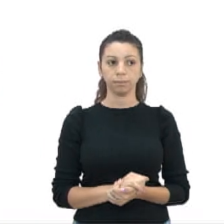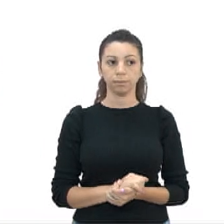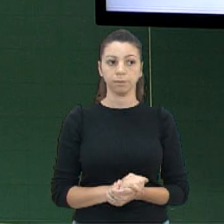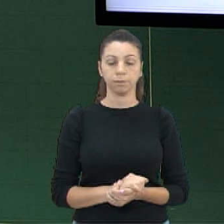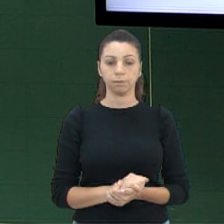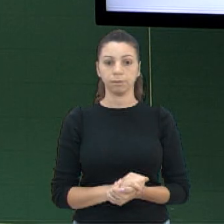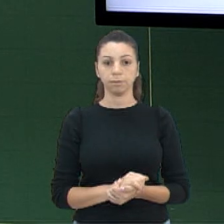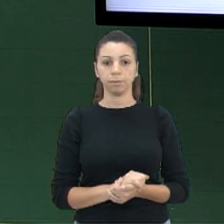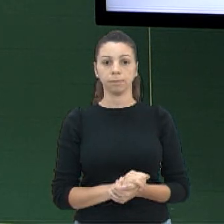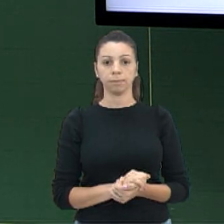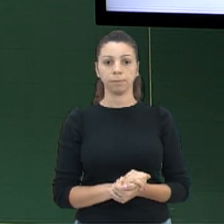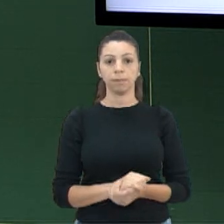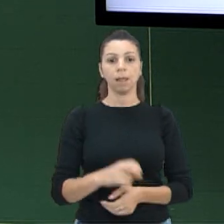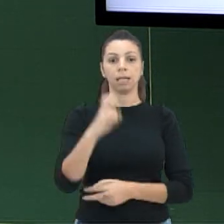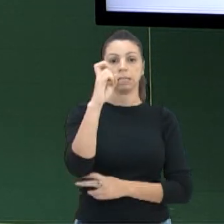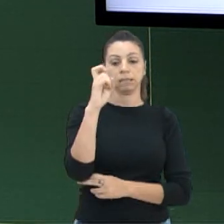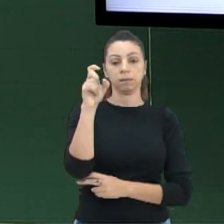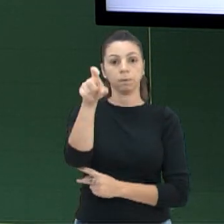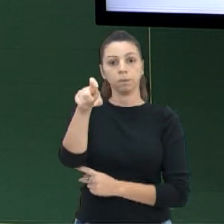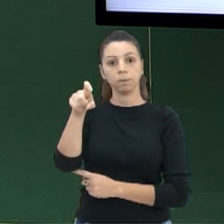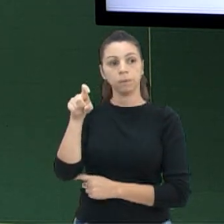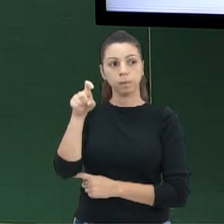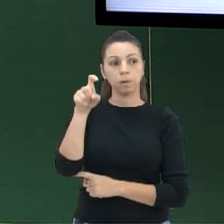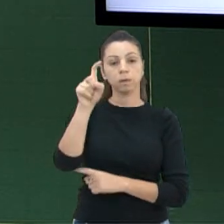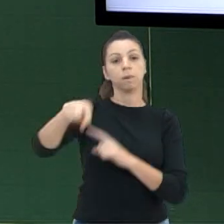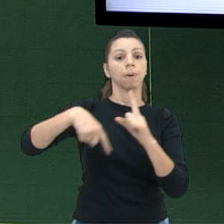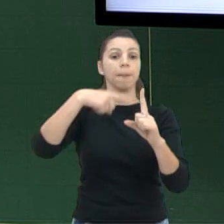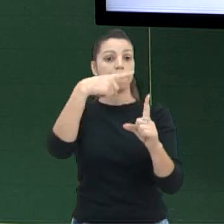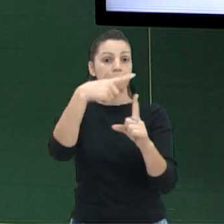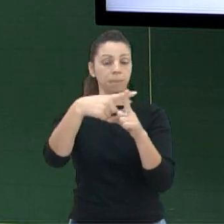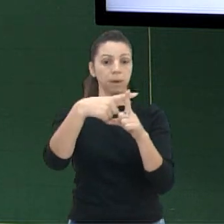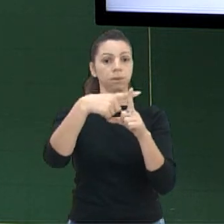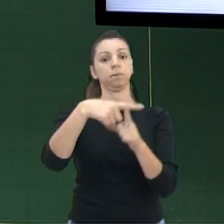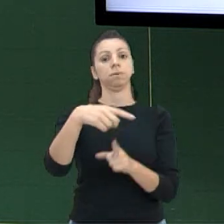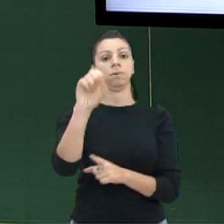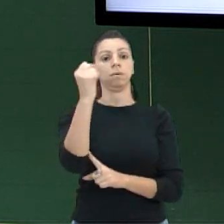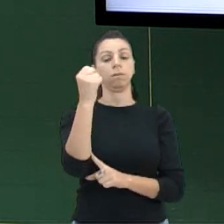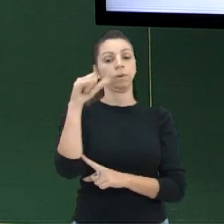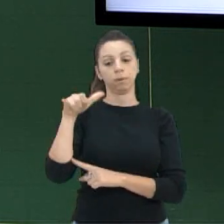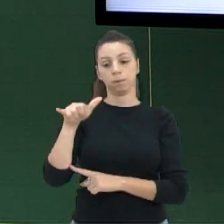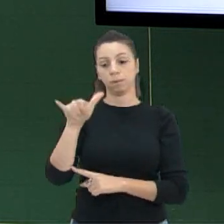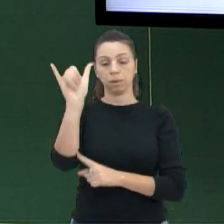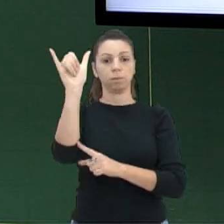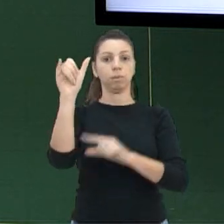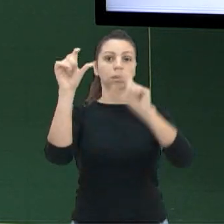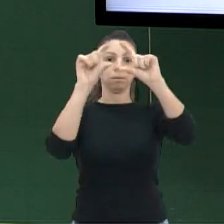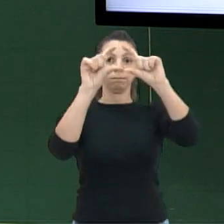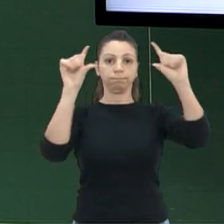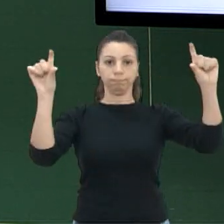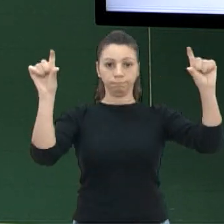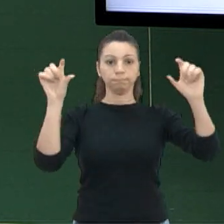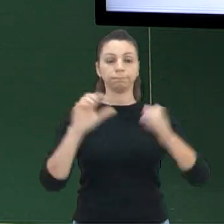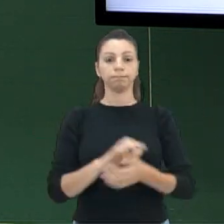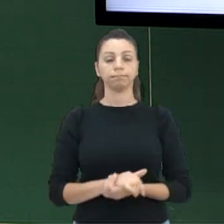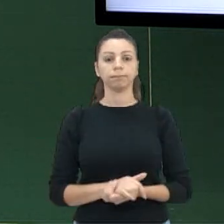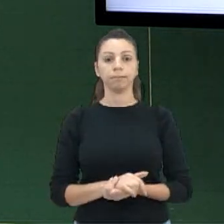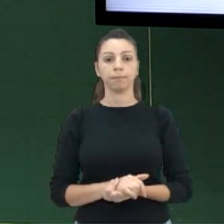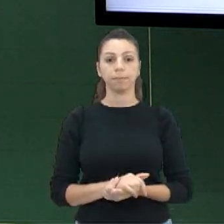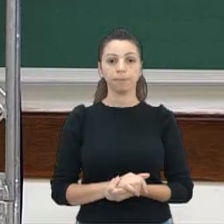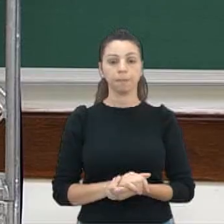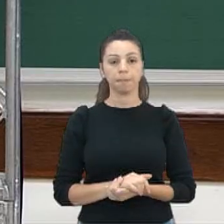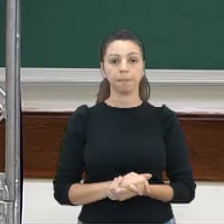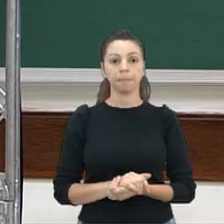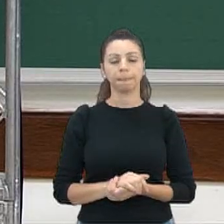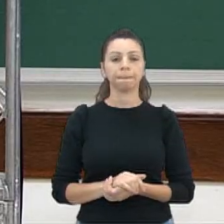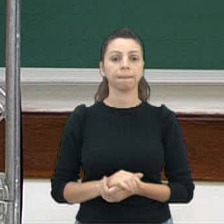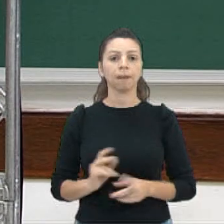5x mais 8y. Essa será a minha expressão. Na sequência, nós vamos